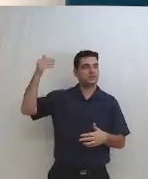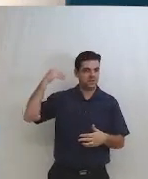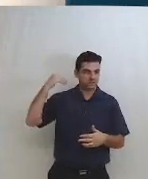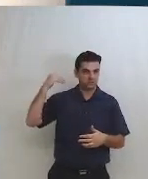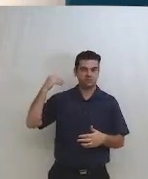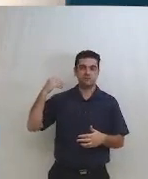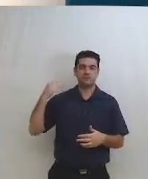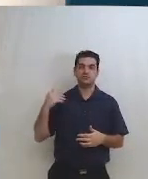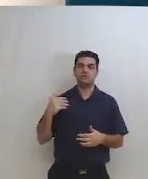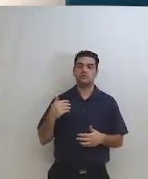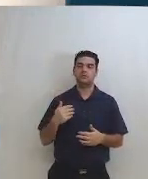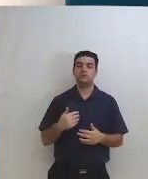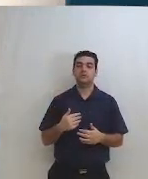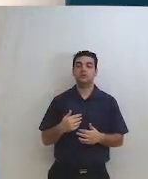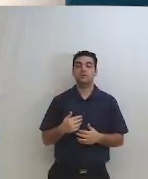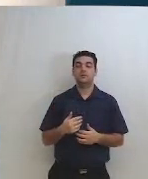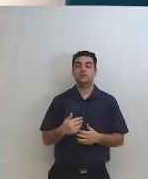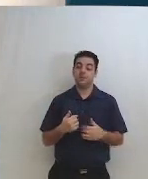caso aqui,